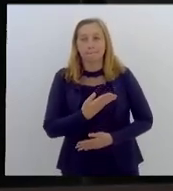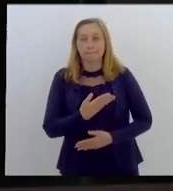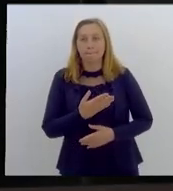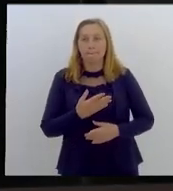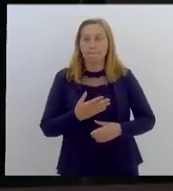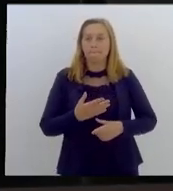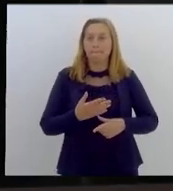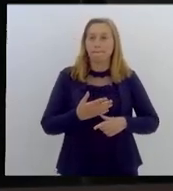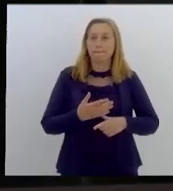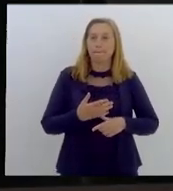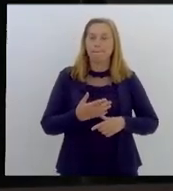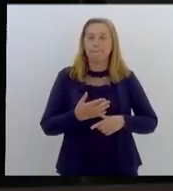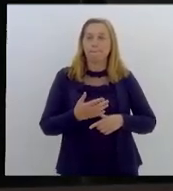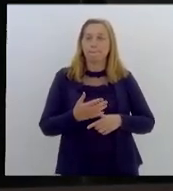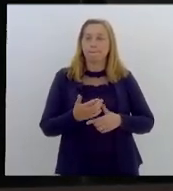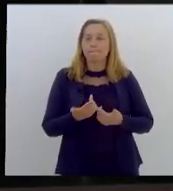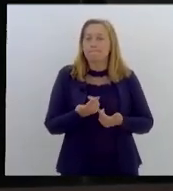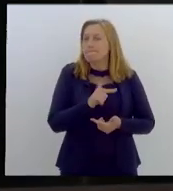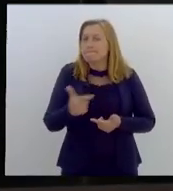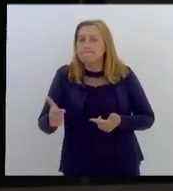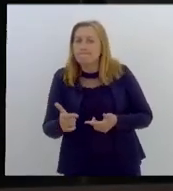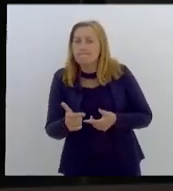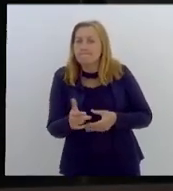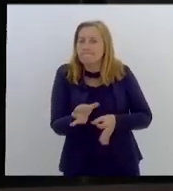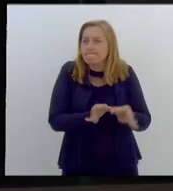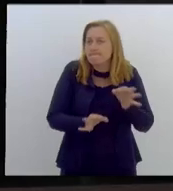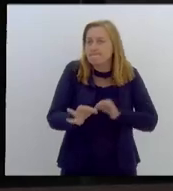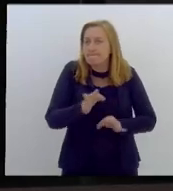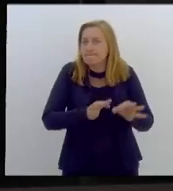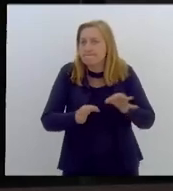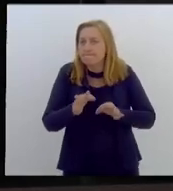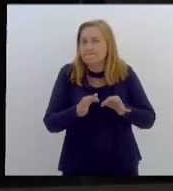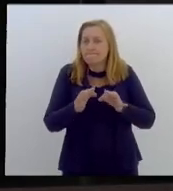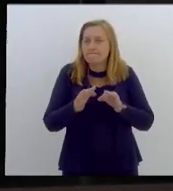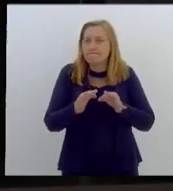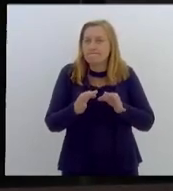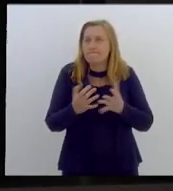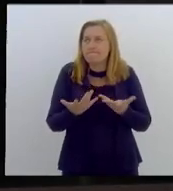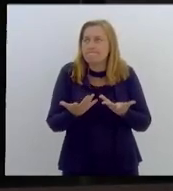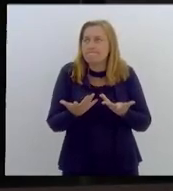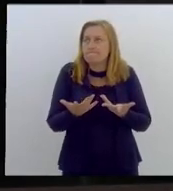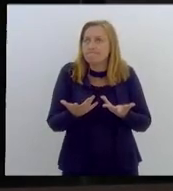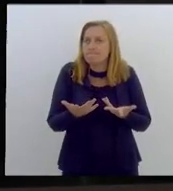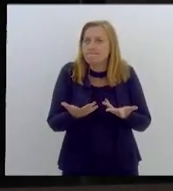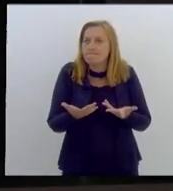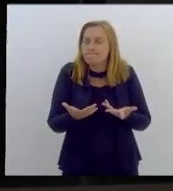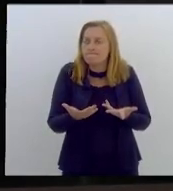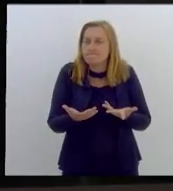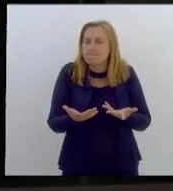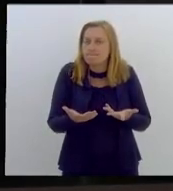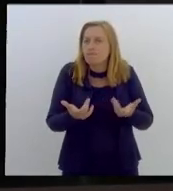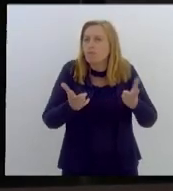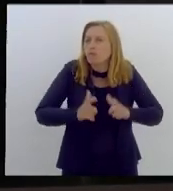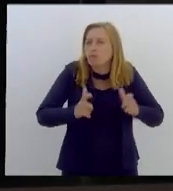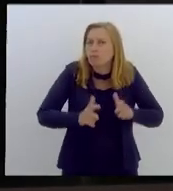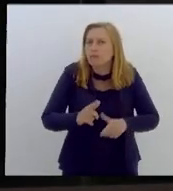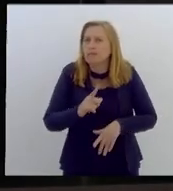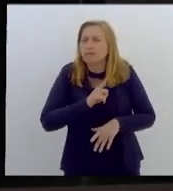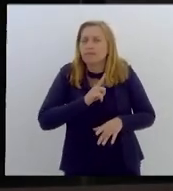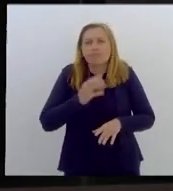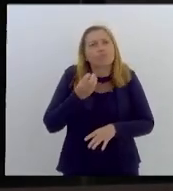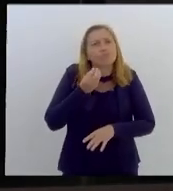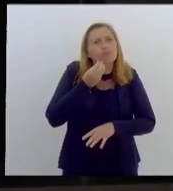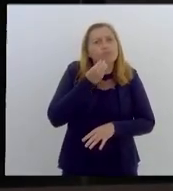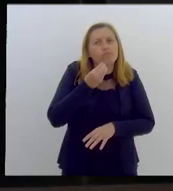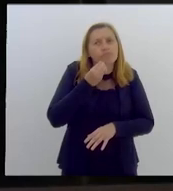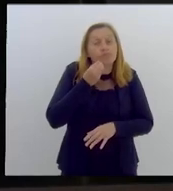sem planejamento, sem uma previsão onde a gente tem a